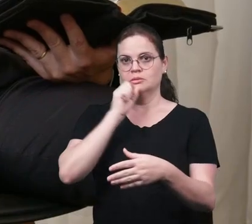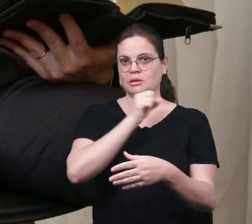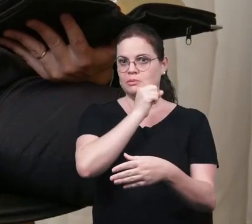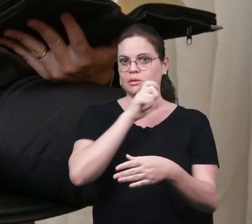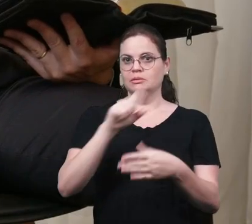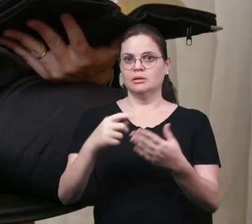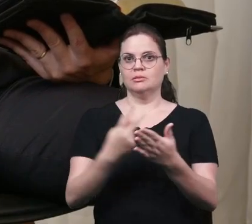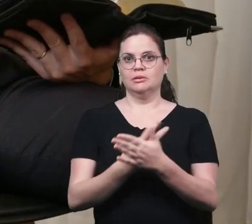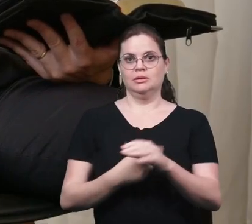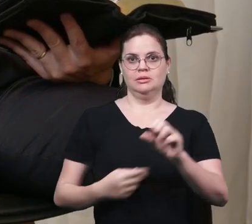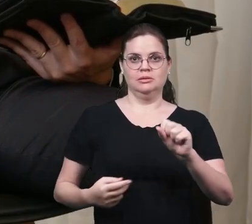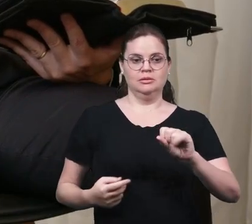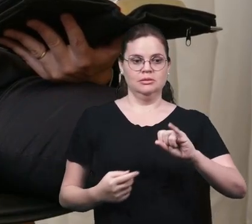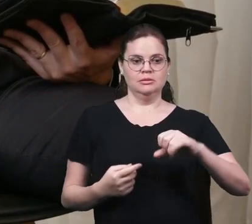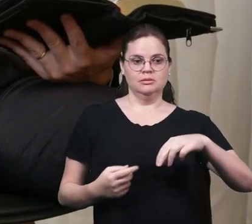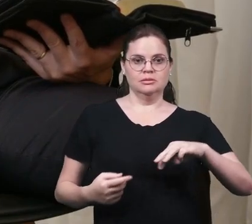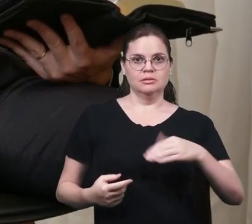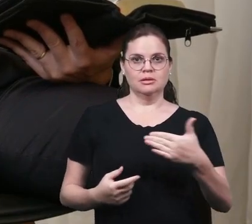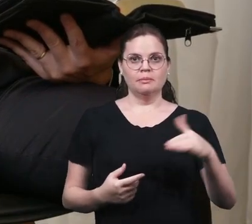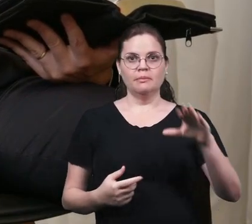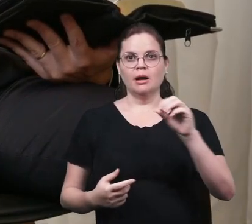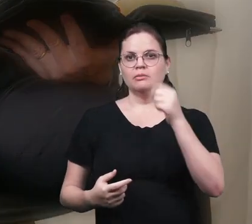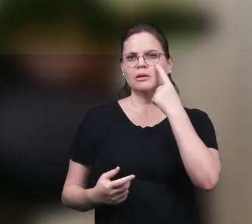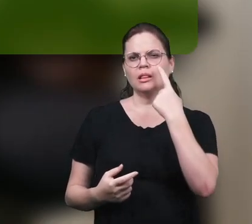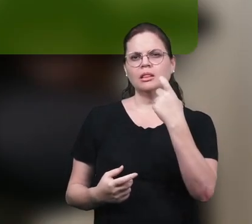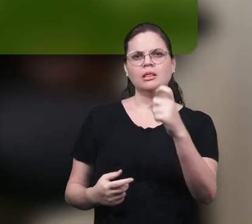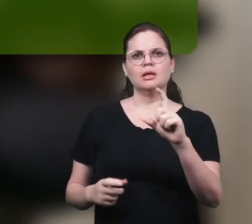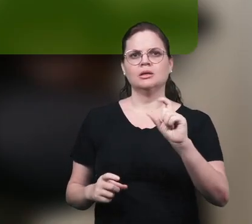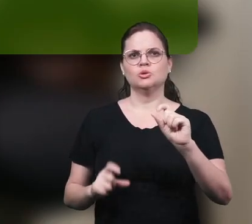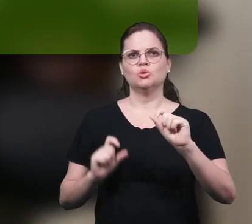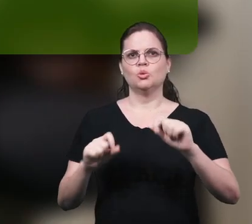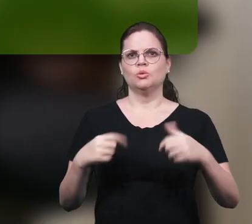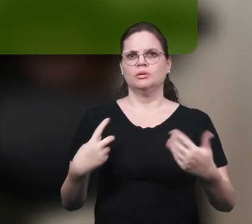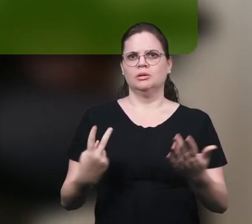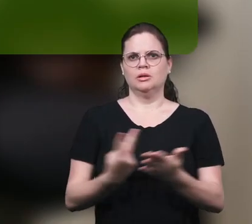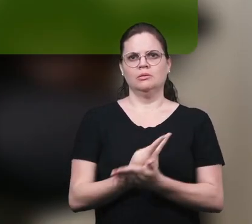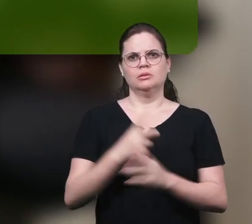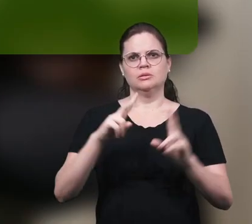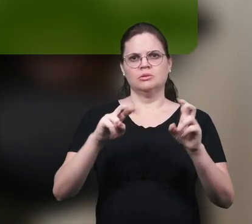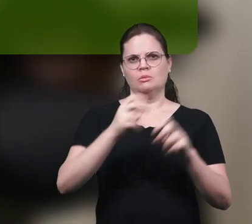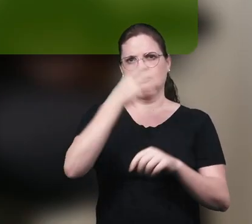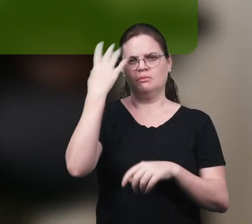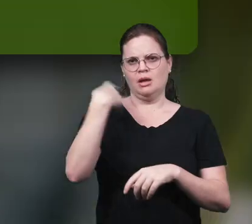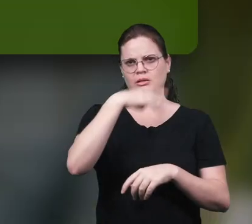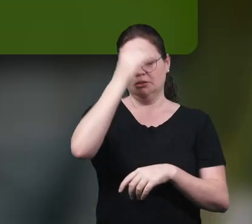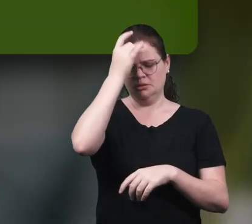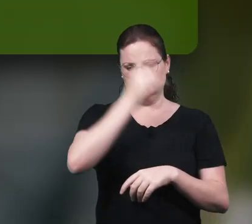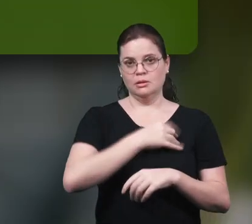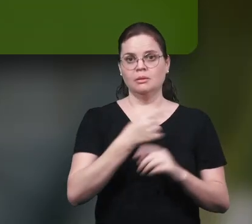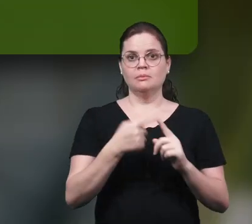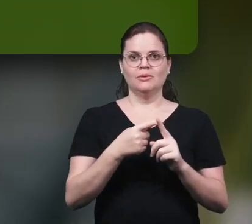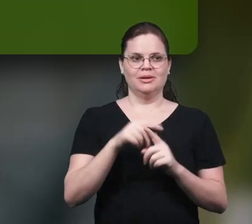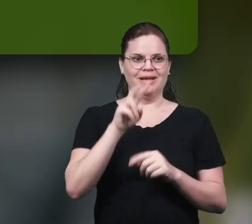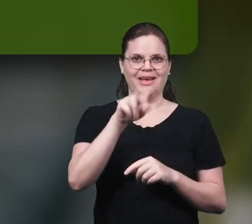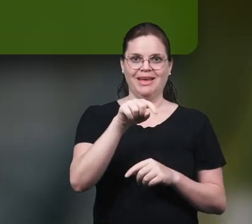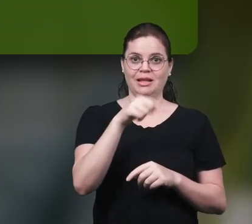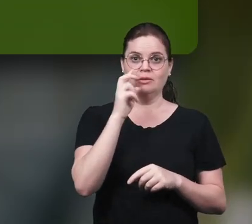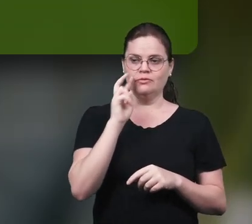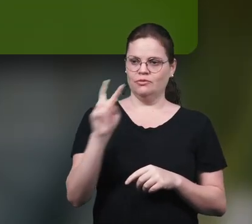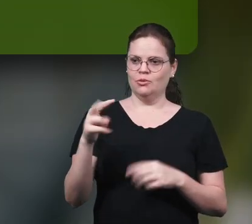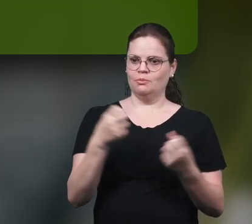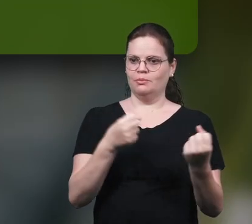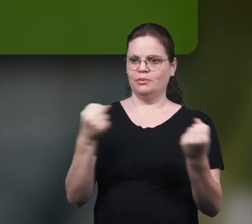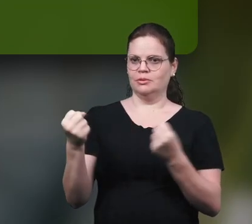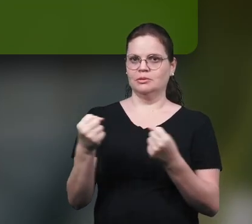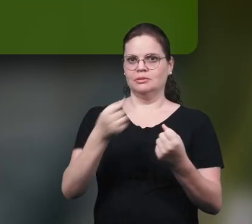que Simão se interessou naquilo que era o batismo com o Espírito Santo. Eles viram o poder do Espírito